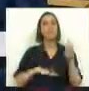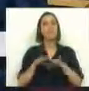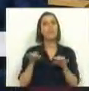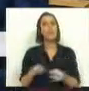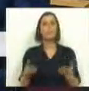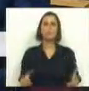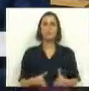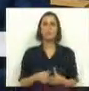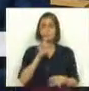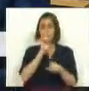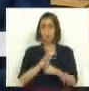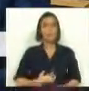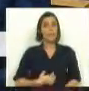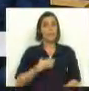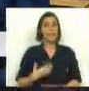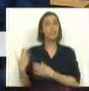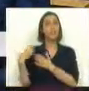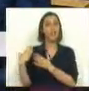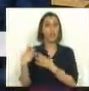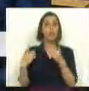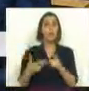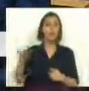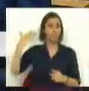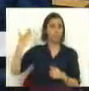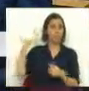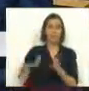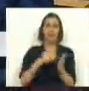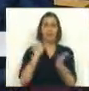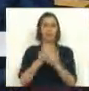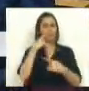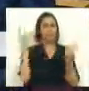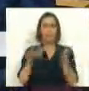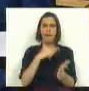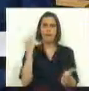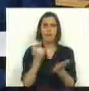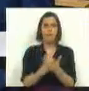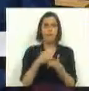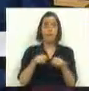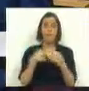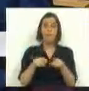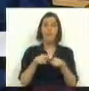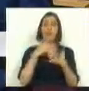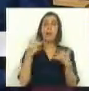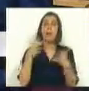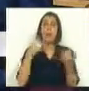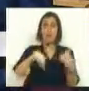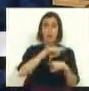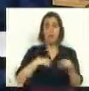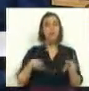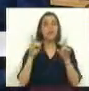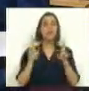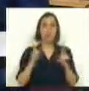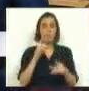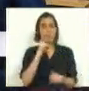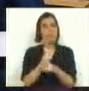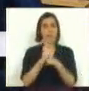com o mesmo sentido de responsabilidade que no passado sempre demonstramos. Dos partidos da maioria esperamos